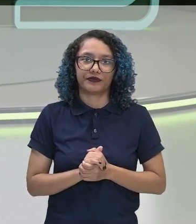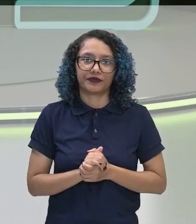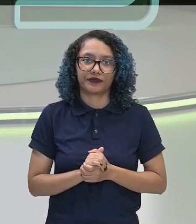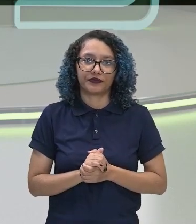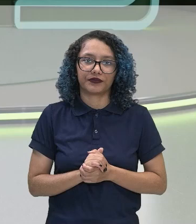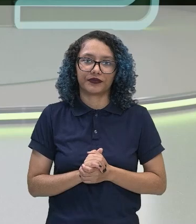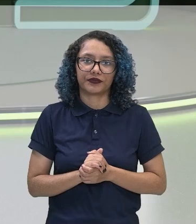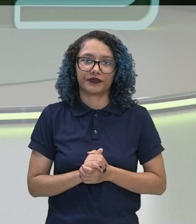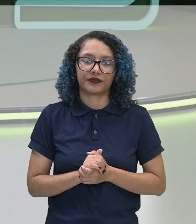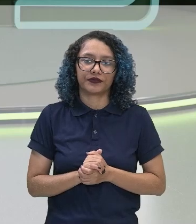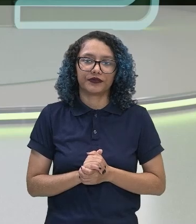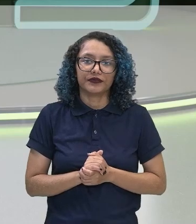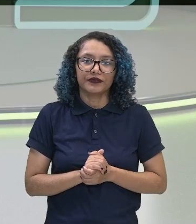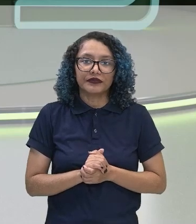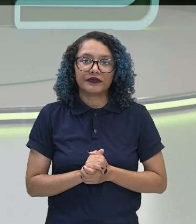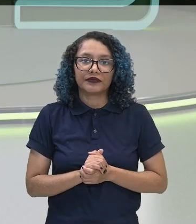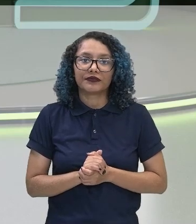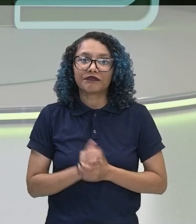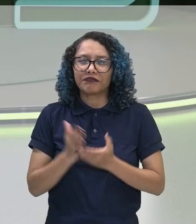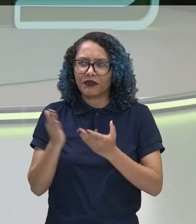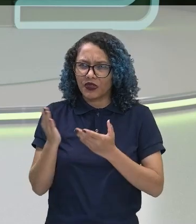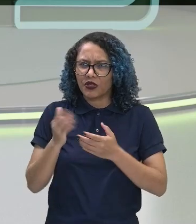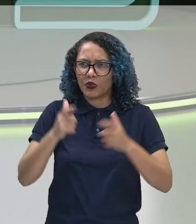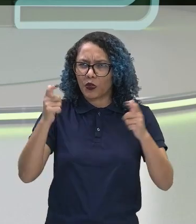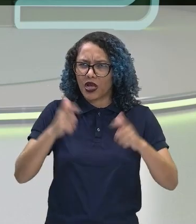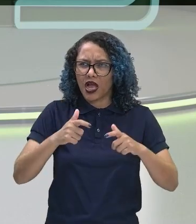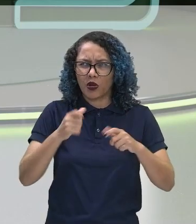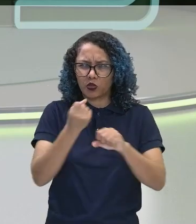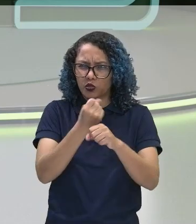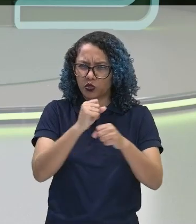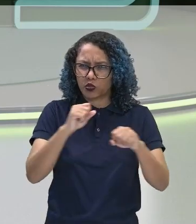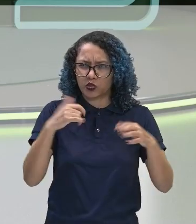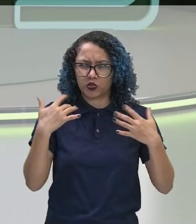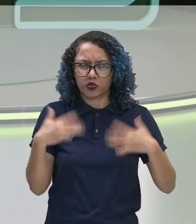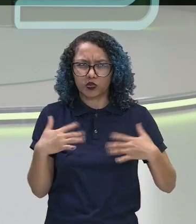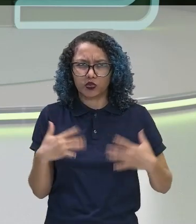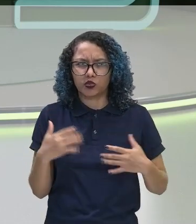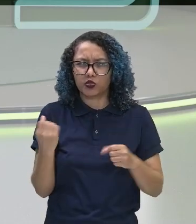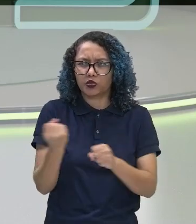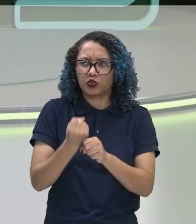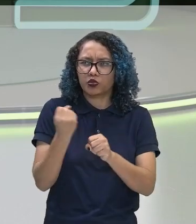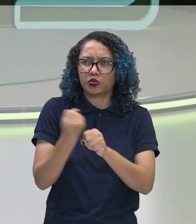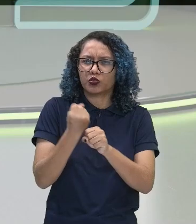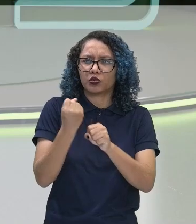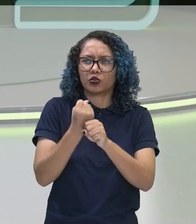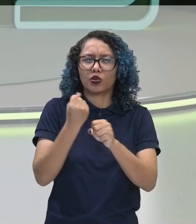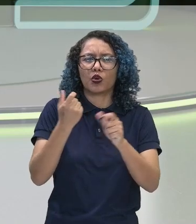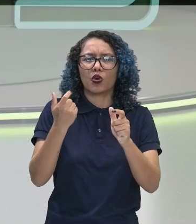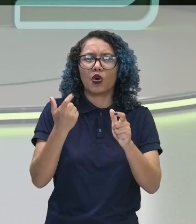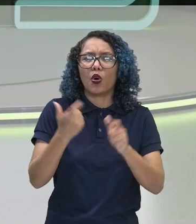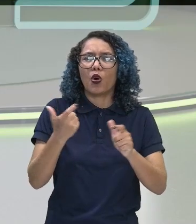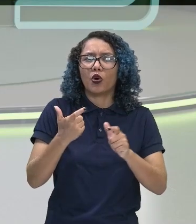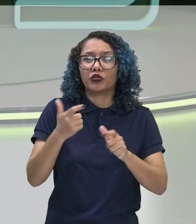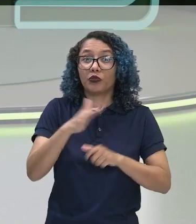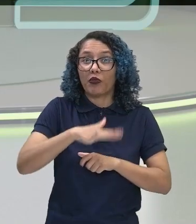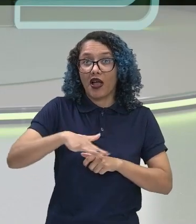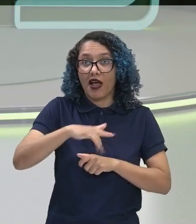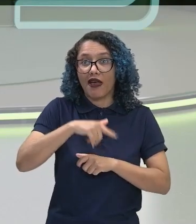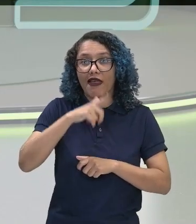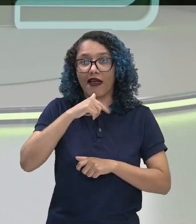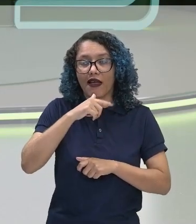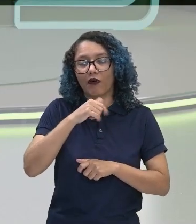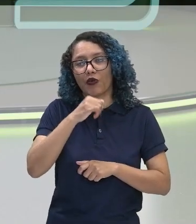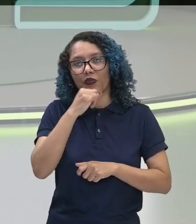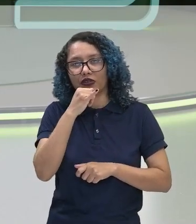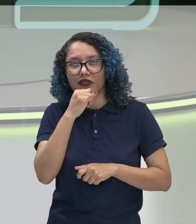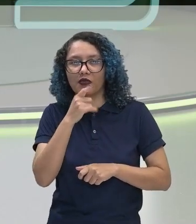essa grande estrutura, né, que ela foi aí construída em um local que existe água. Então, pode ser um rio,